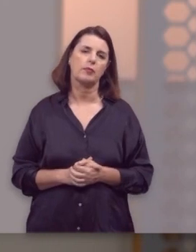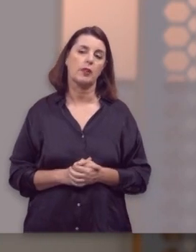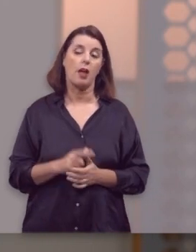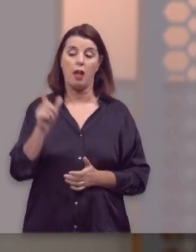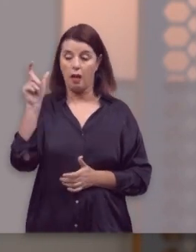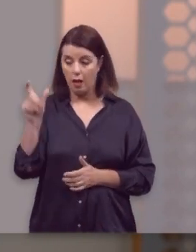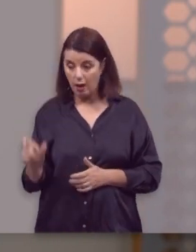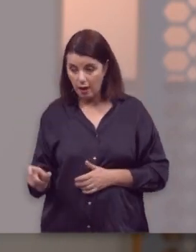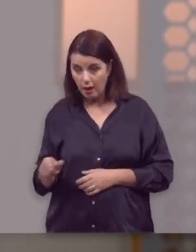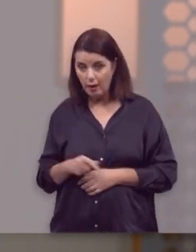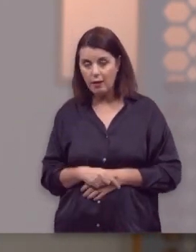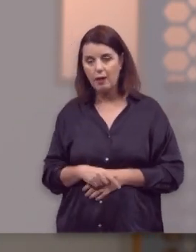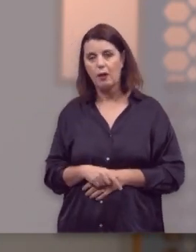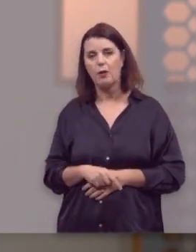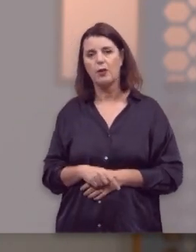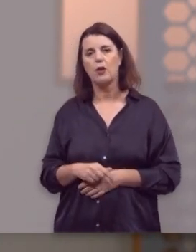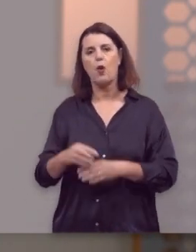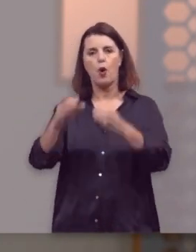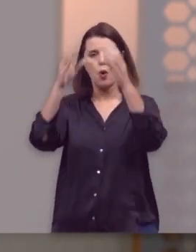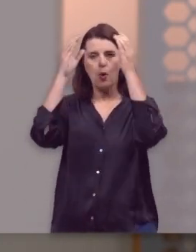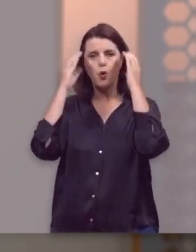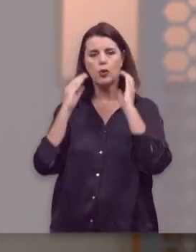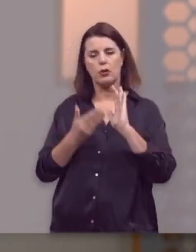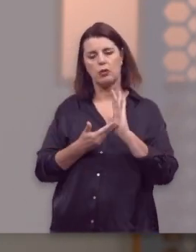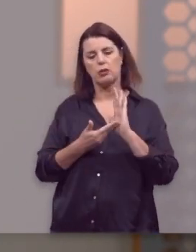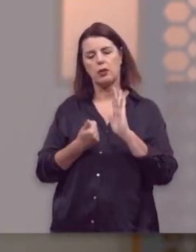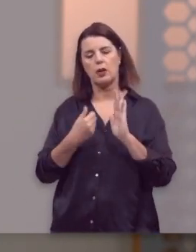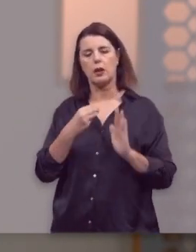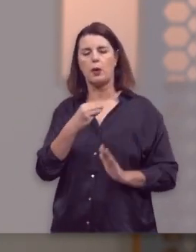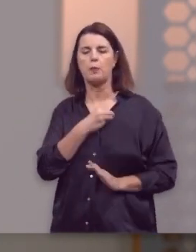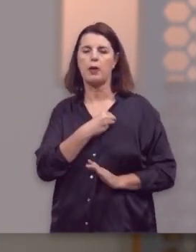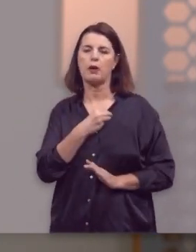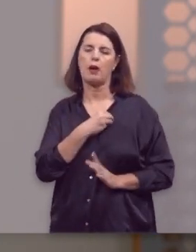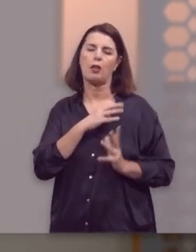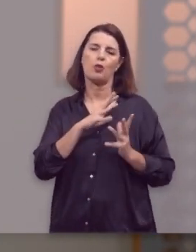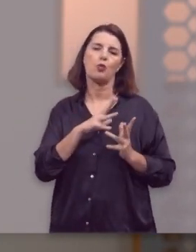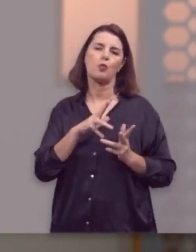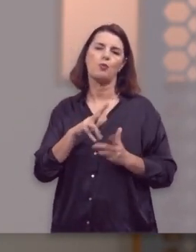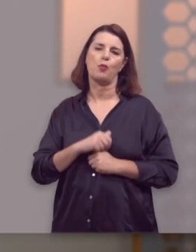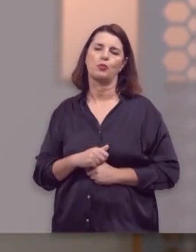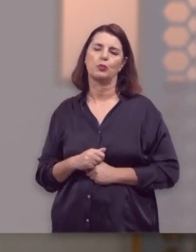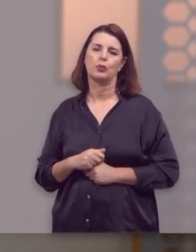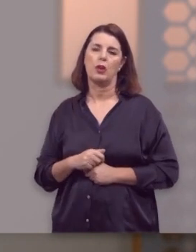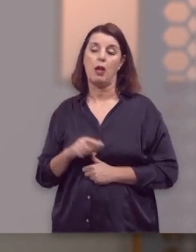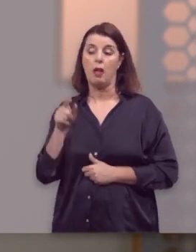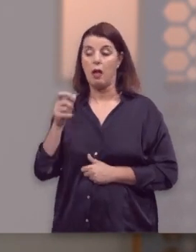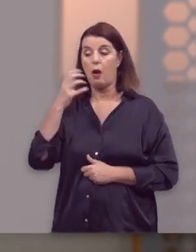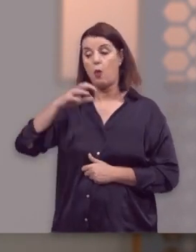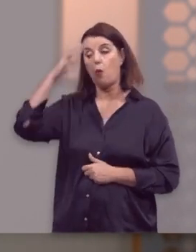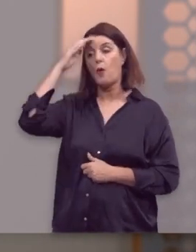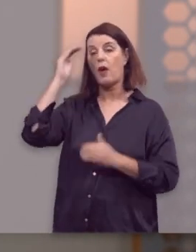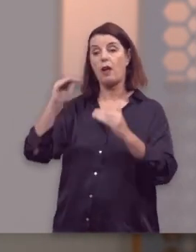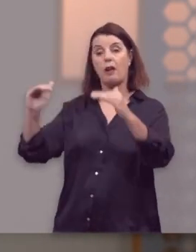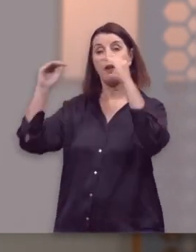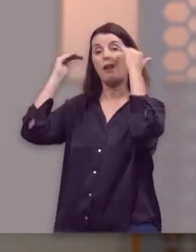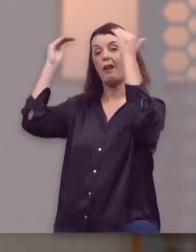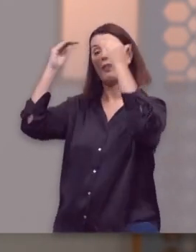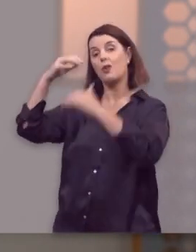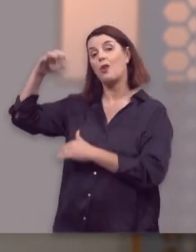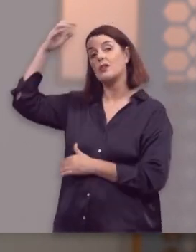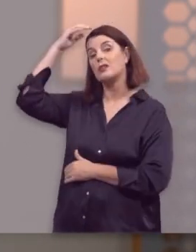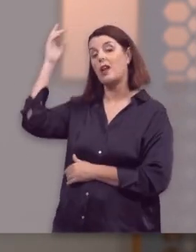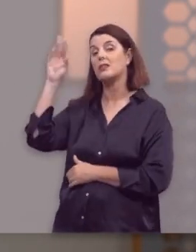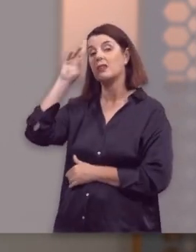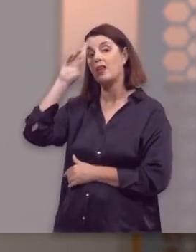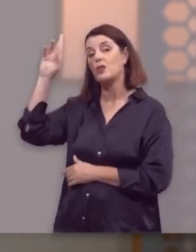Este é o Cordeiro que tira o pecado do mundo. Este é o Rei dos Reis, este é o Senhor